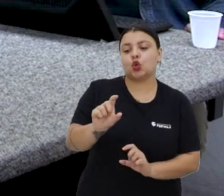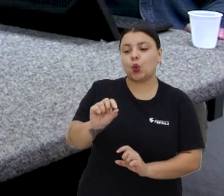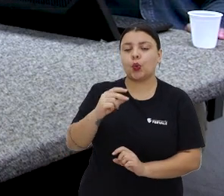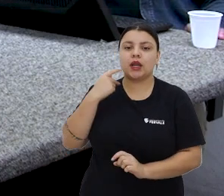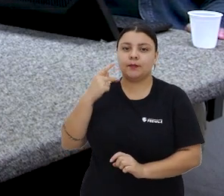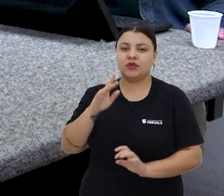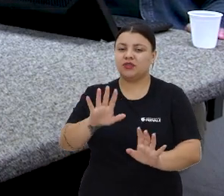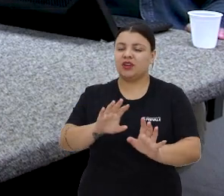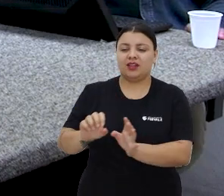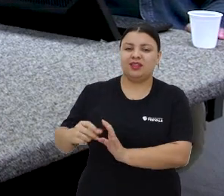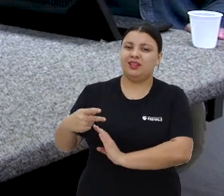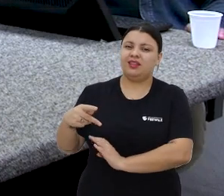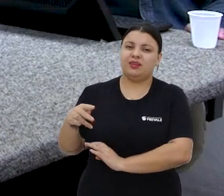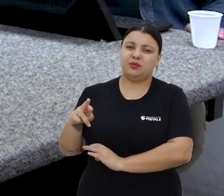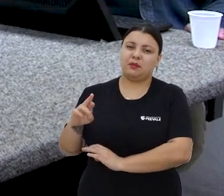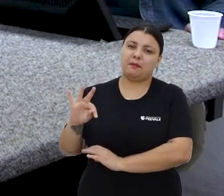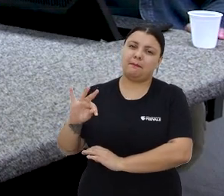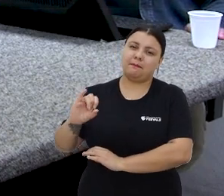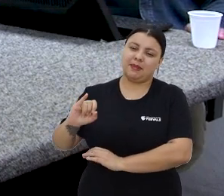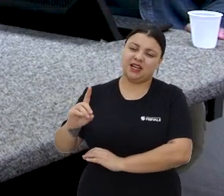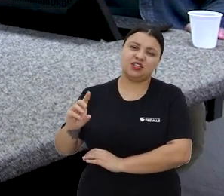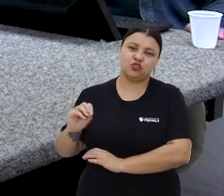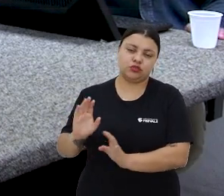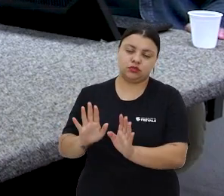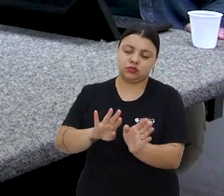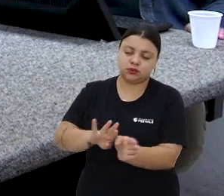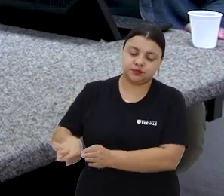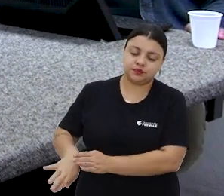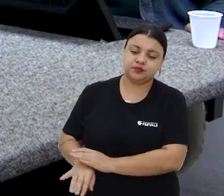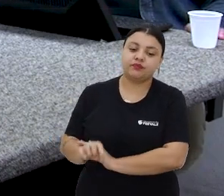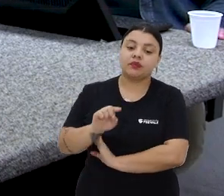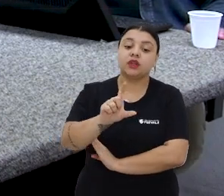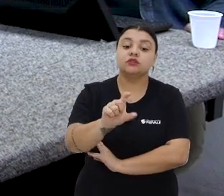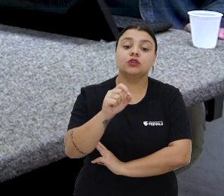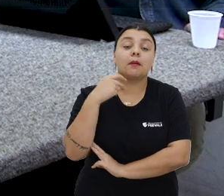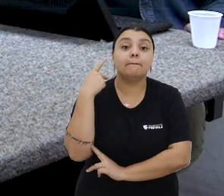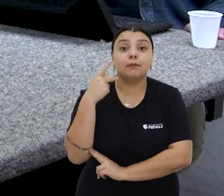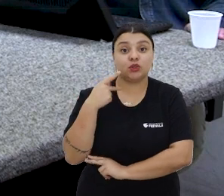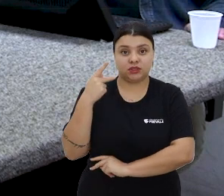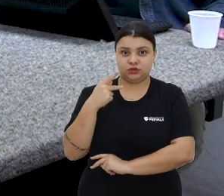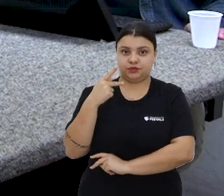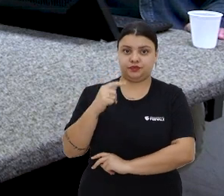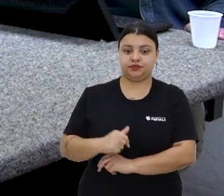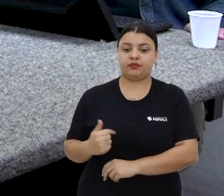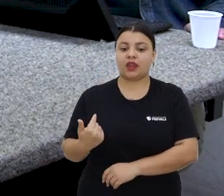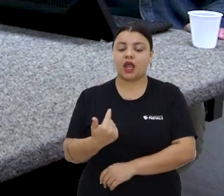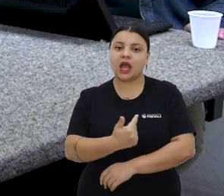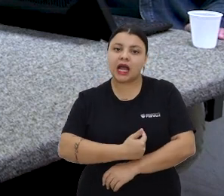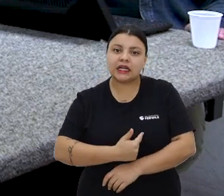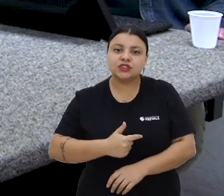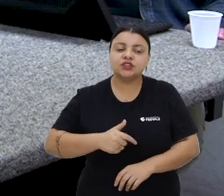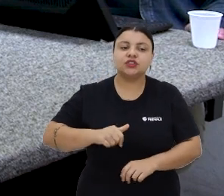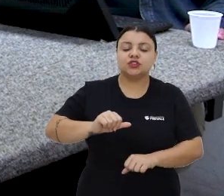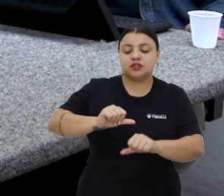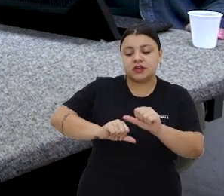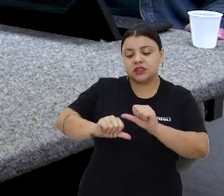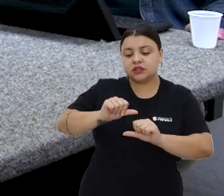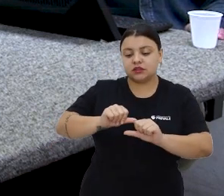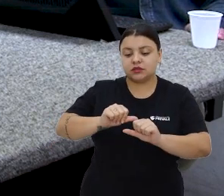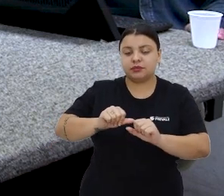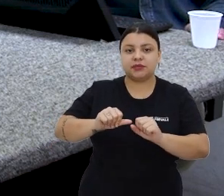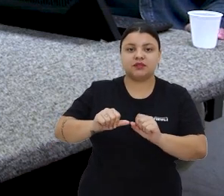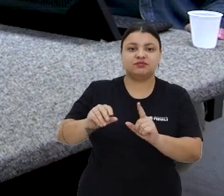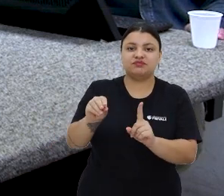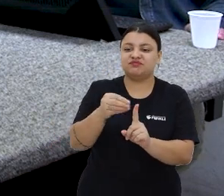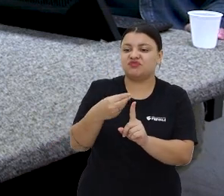né? Mas se a gente não se politizar assim, o mais rápido possível, a gente vira uma peça descartável